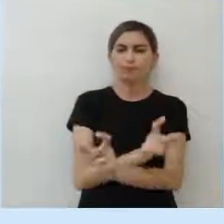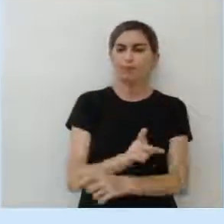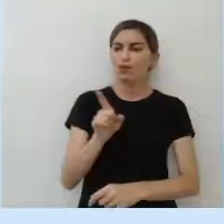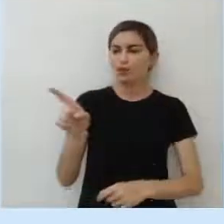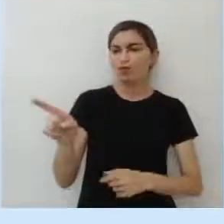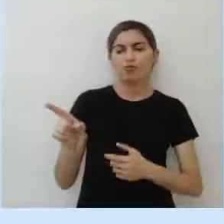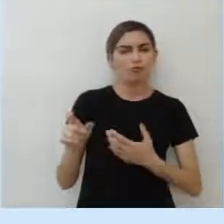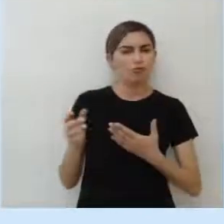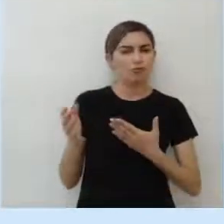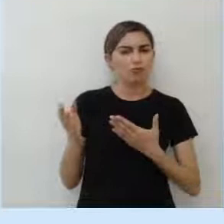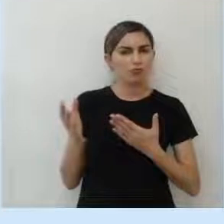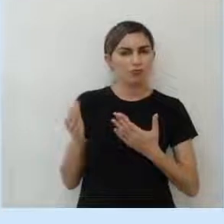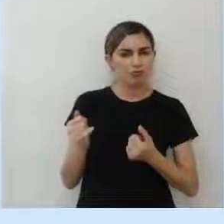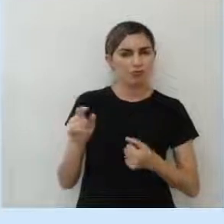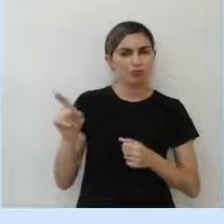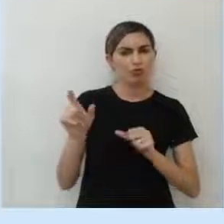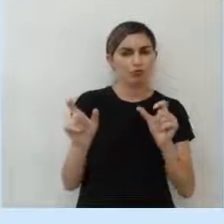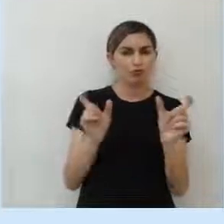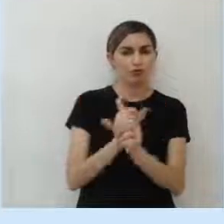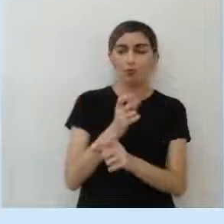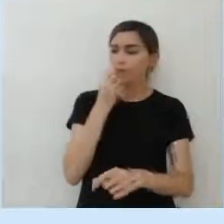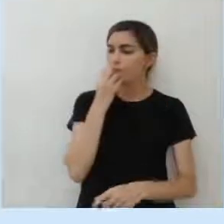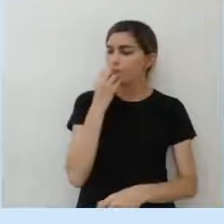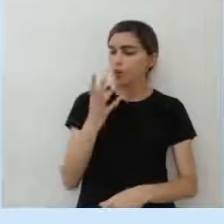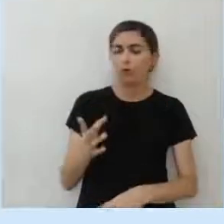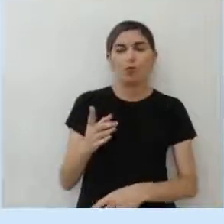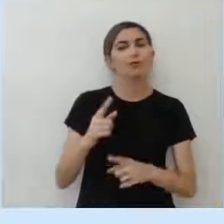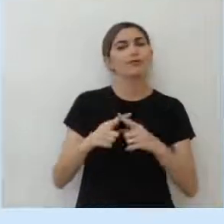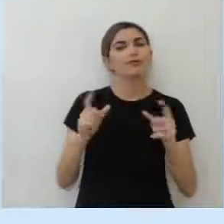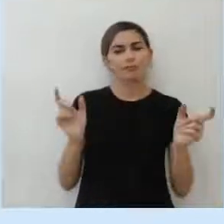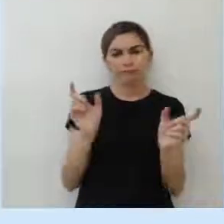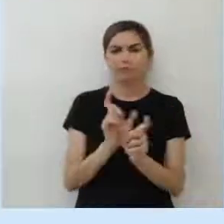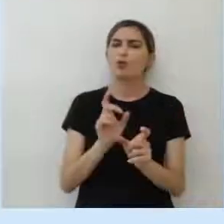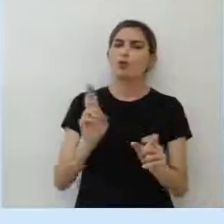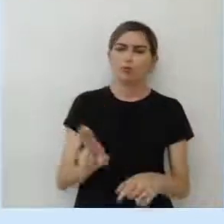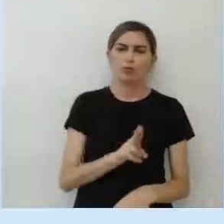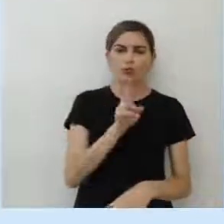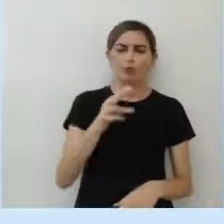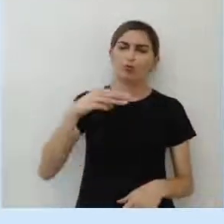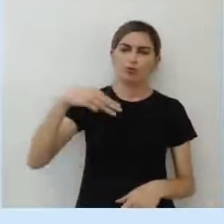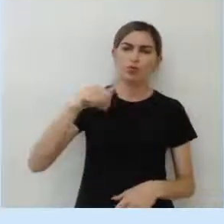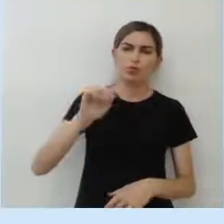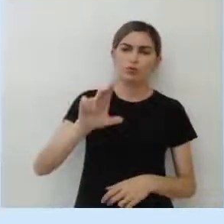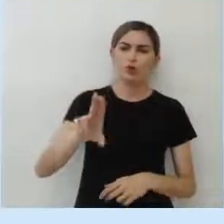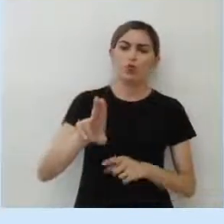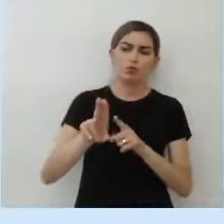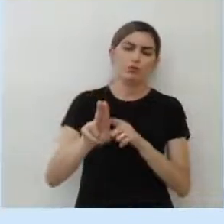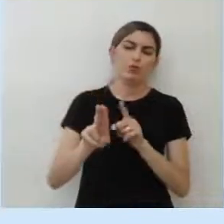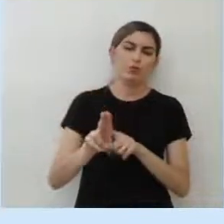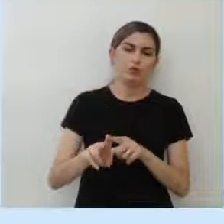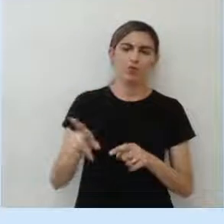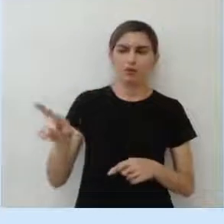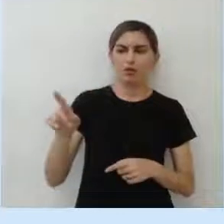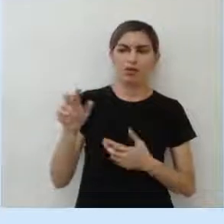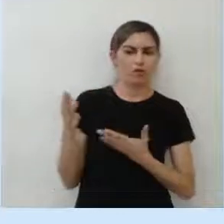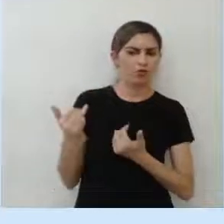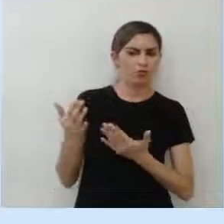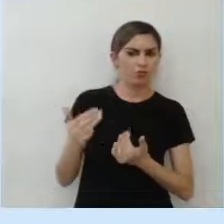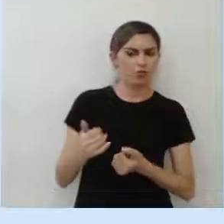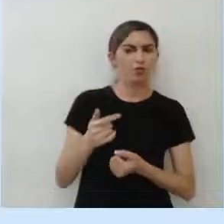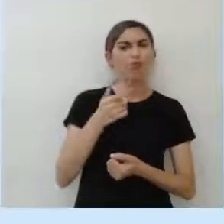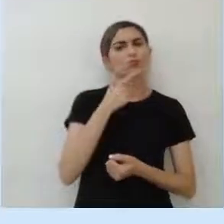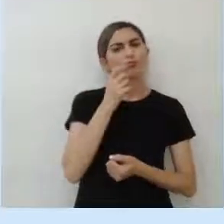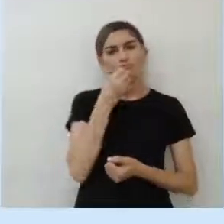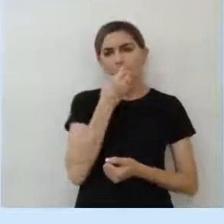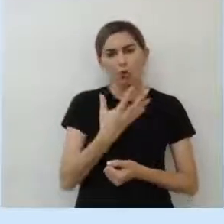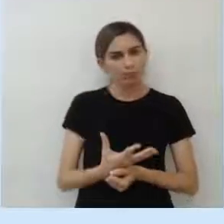mal, né? Mal com U por bom, é porque realmente o uso é do mal com U. Então, olha, ele é um rapaz bom.